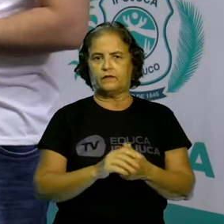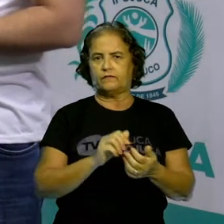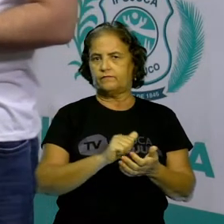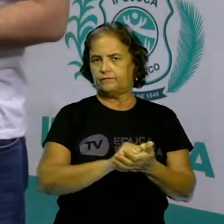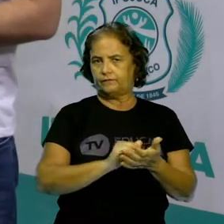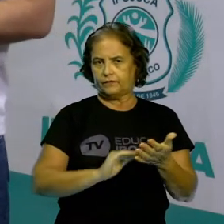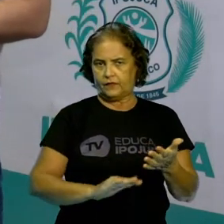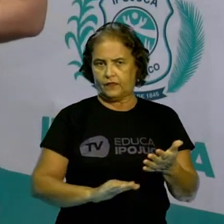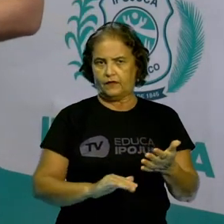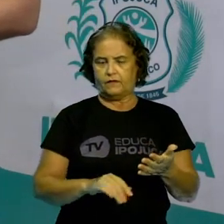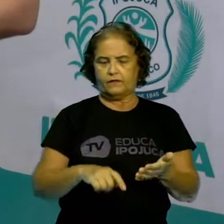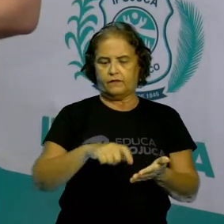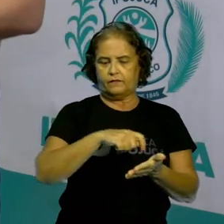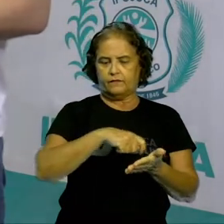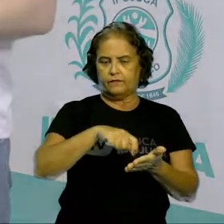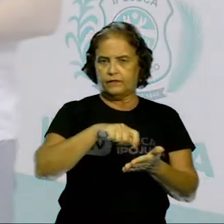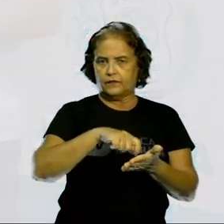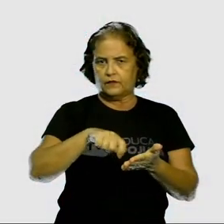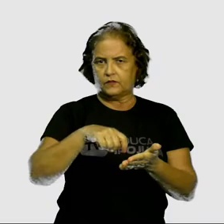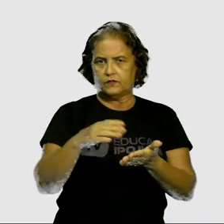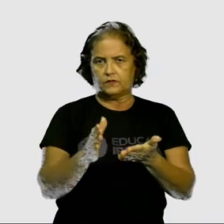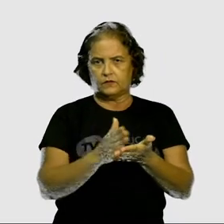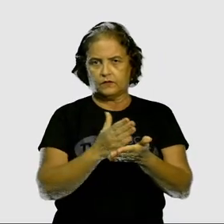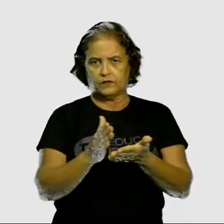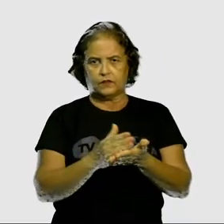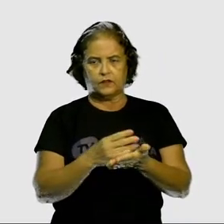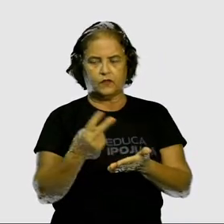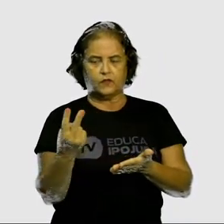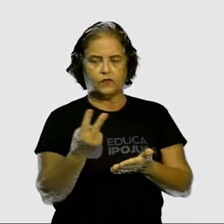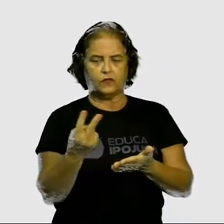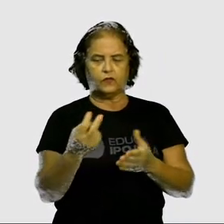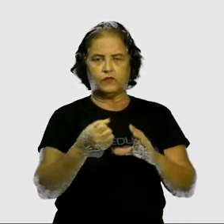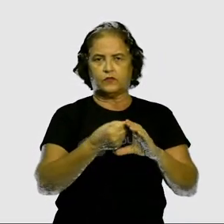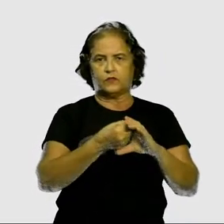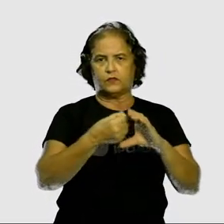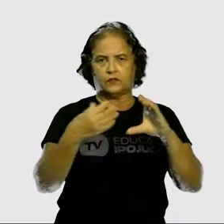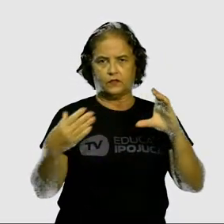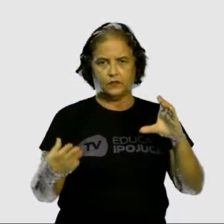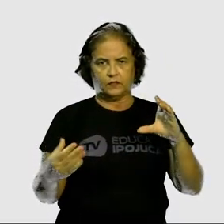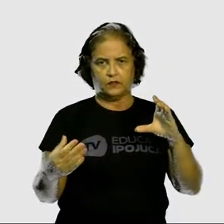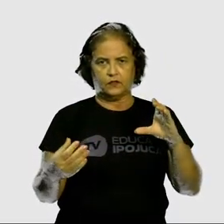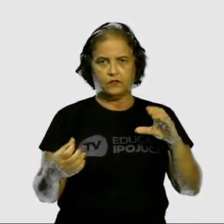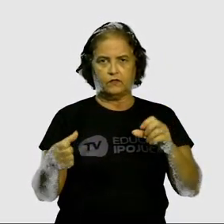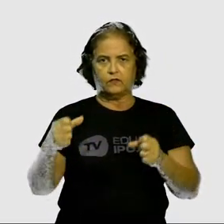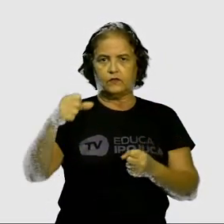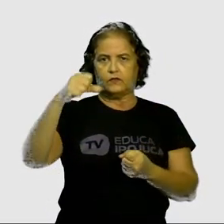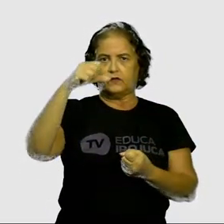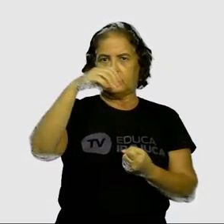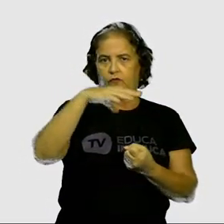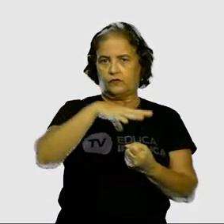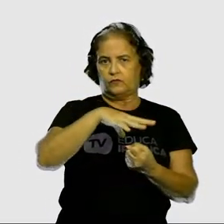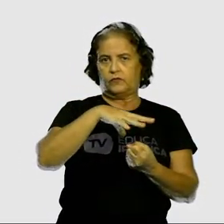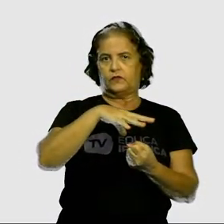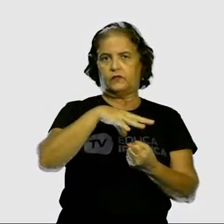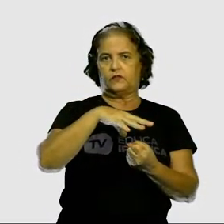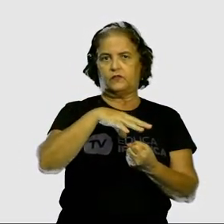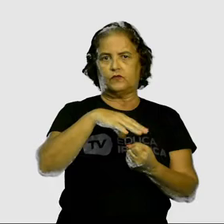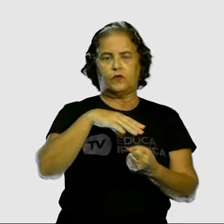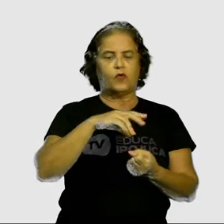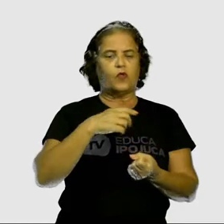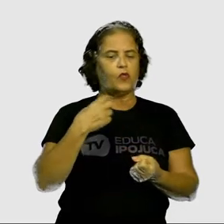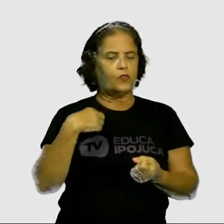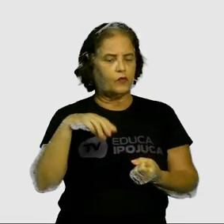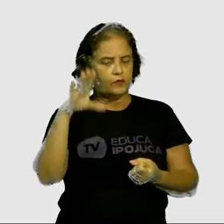Atividade. Escreva no seu caderno duas características do iluminismo. Nós vimos aqui uma série